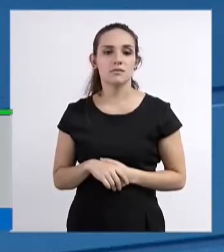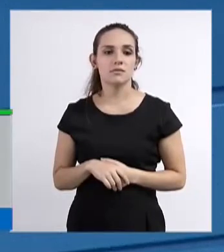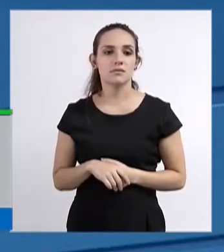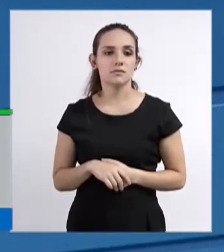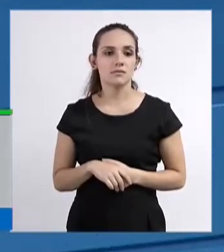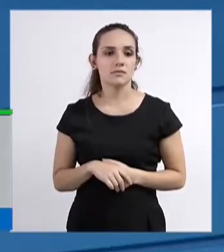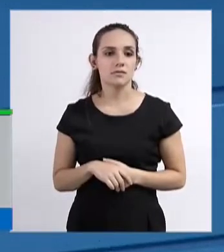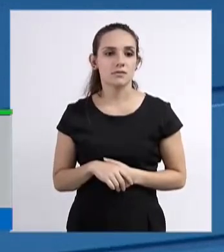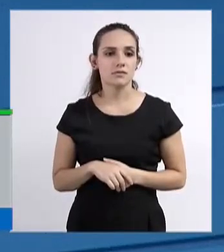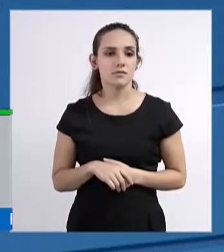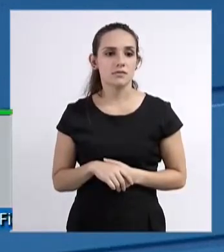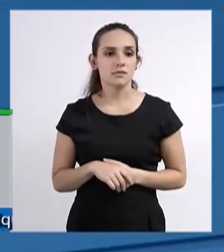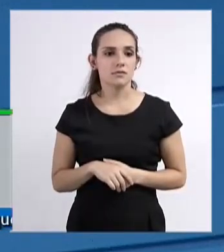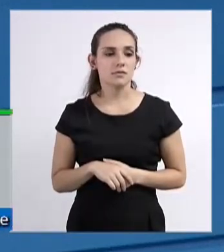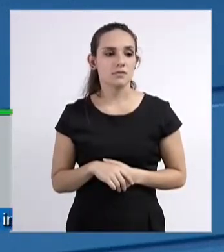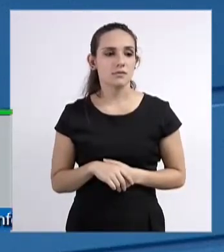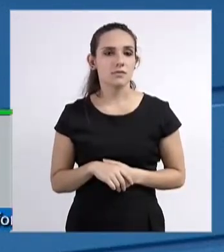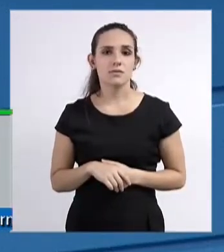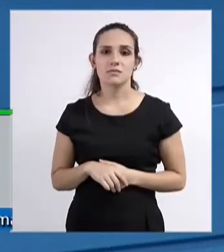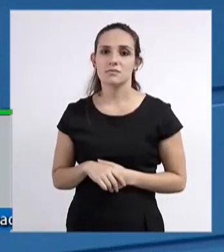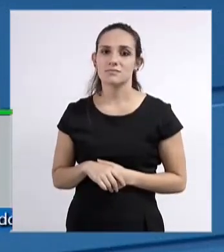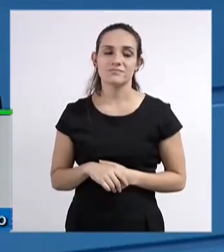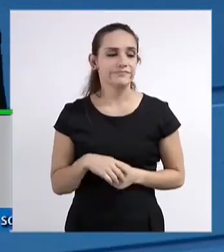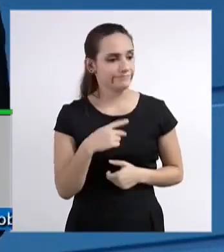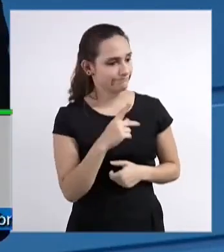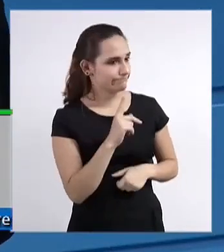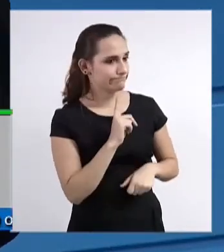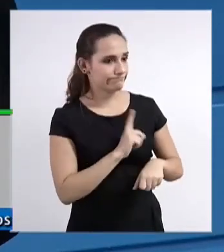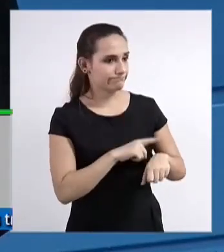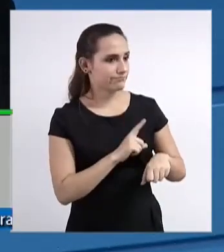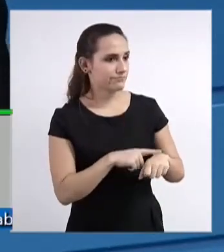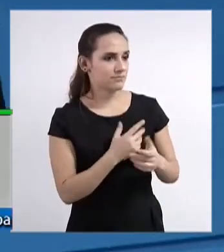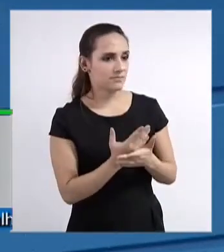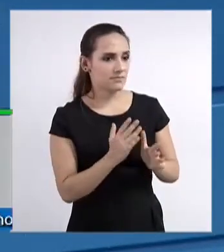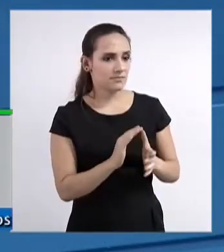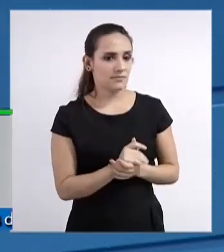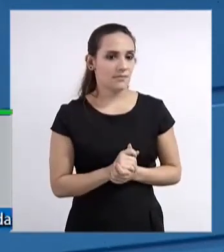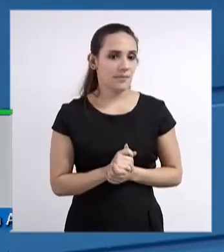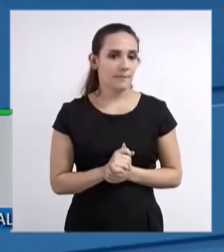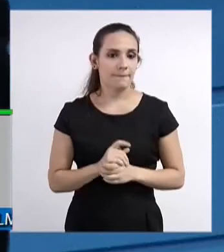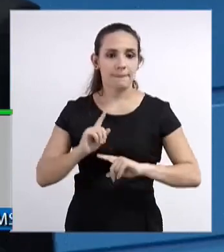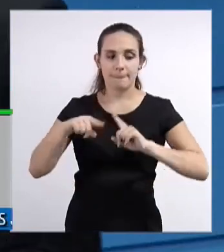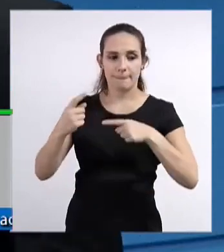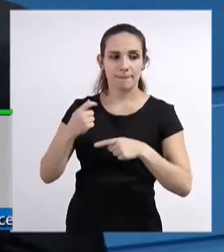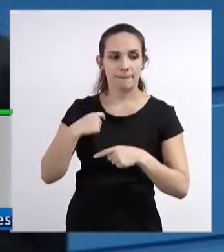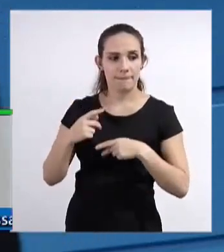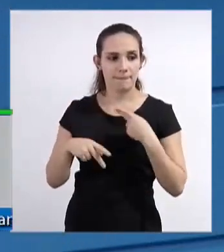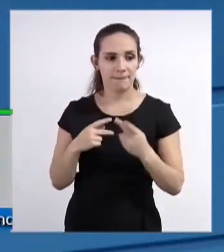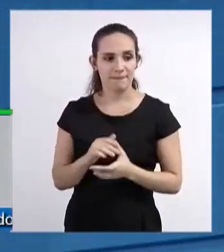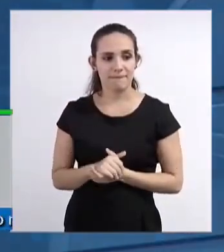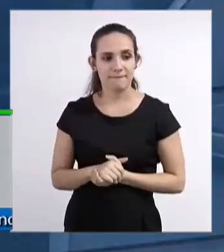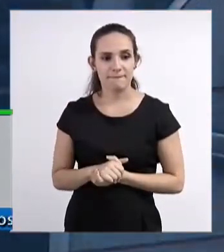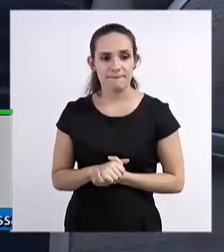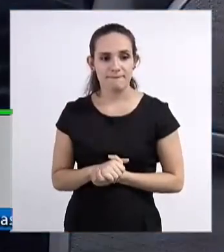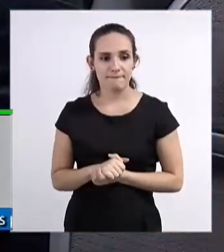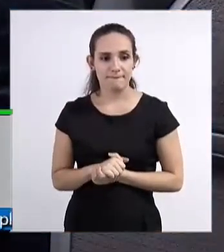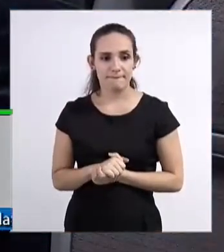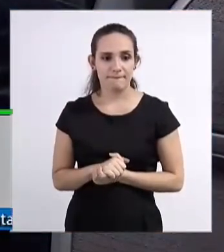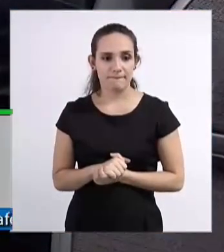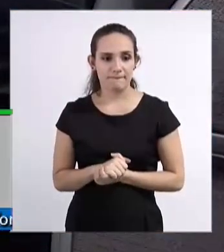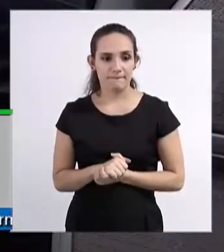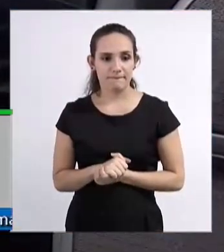Vossa Excelência não dispõe mais de tempo, nobre deputado. Encerrado o vosso tempo. Fica para a próxima. Obrigado. Eu concedo na próxima, Pedro.